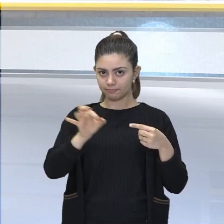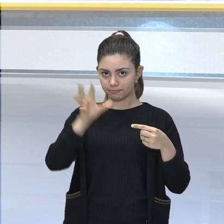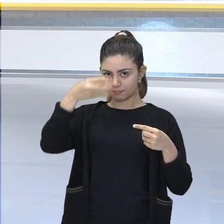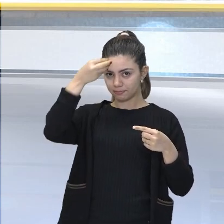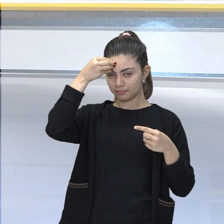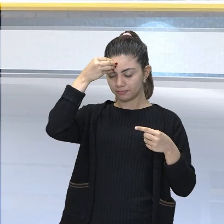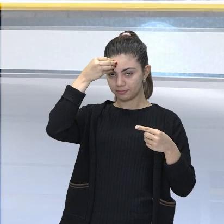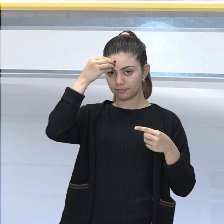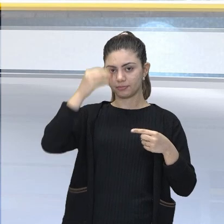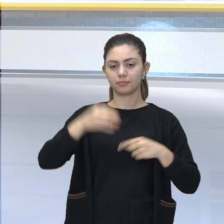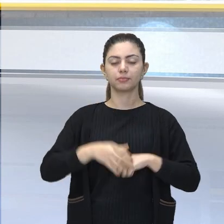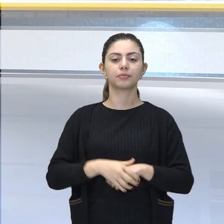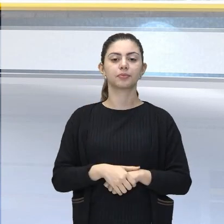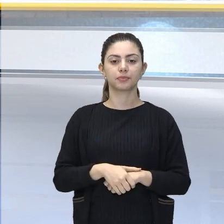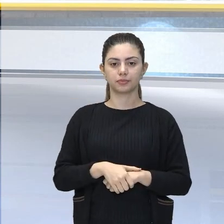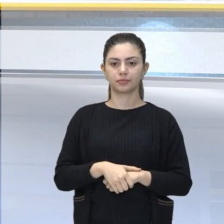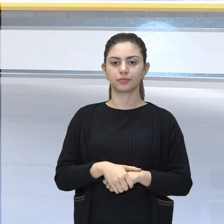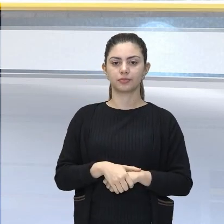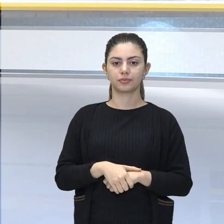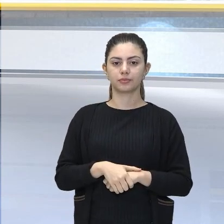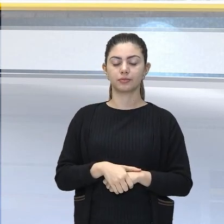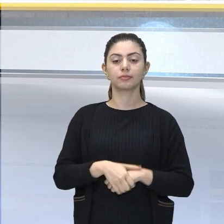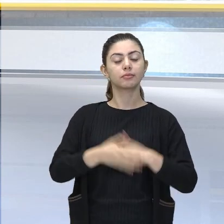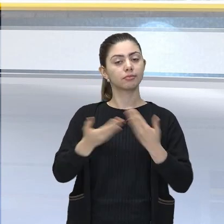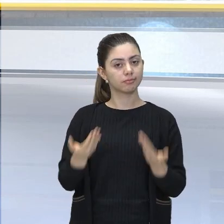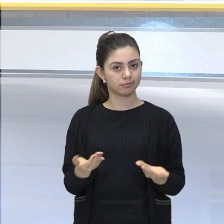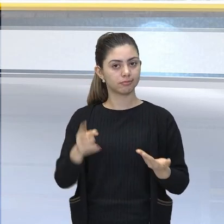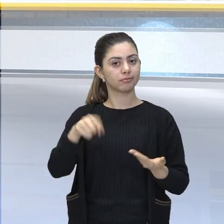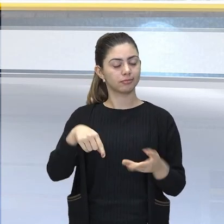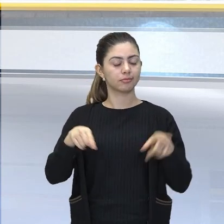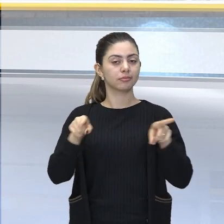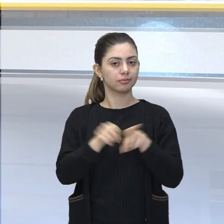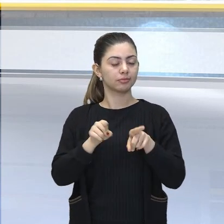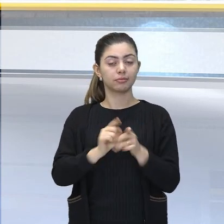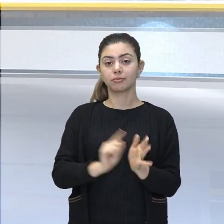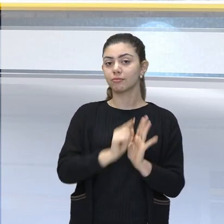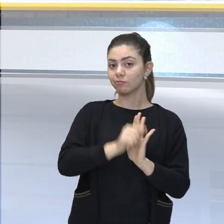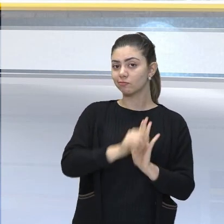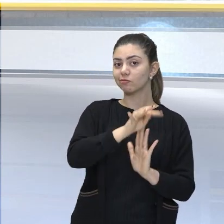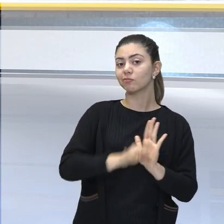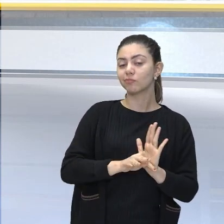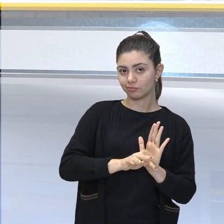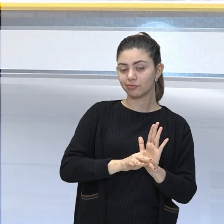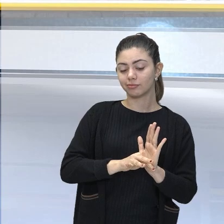editorial, ok? Então, ele também é um gênero textual